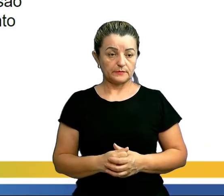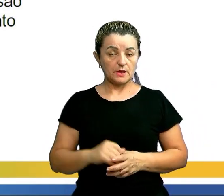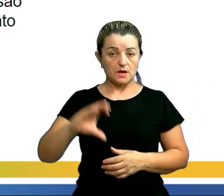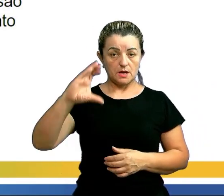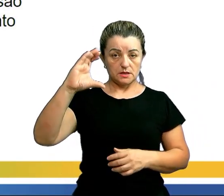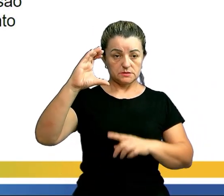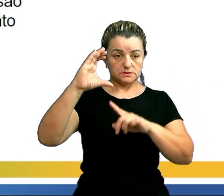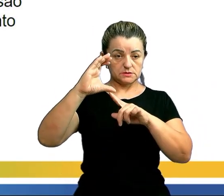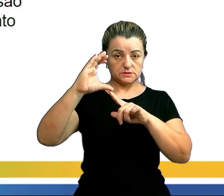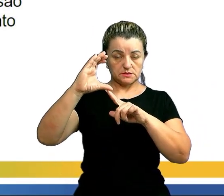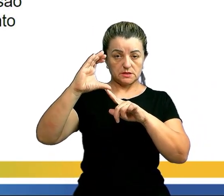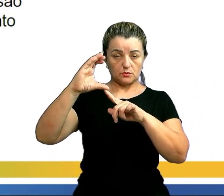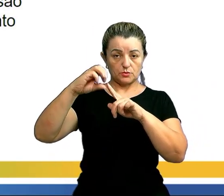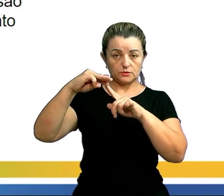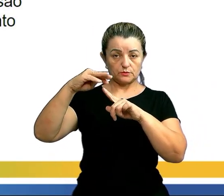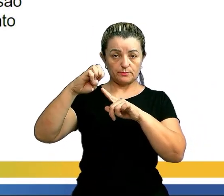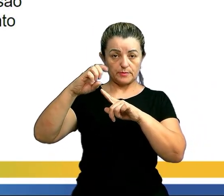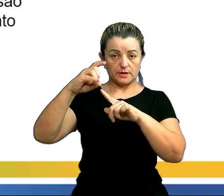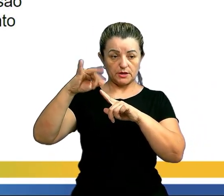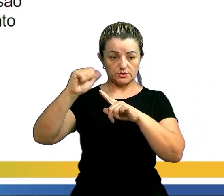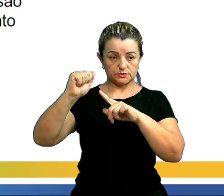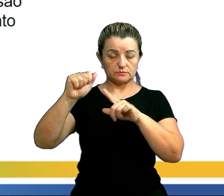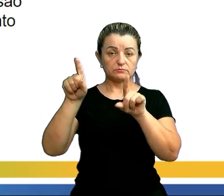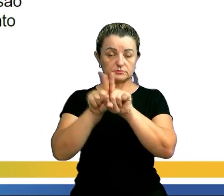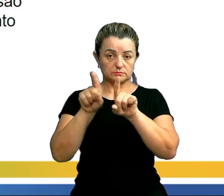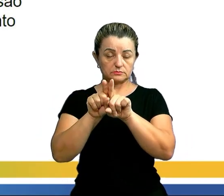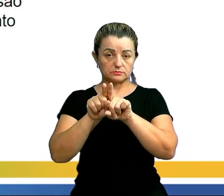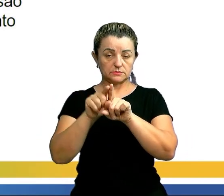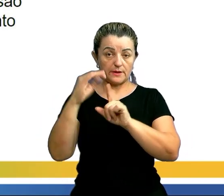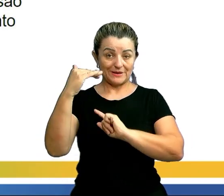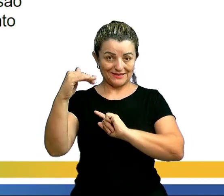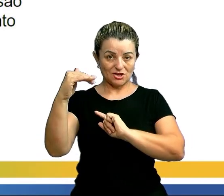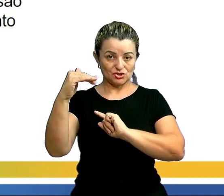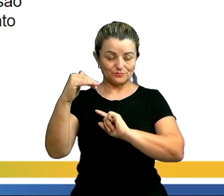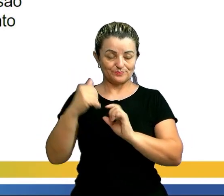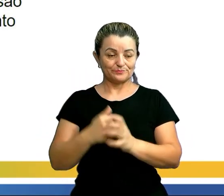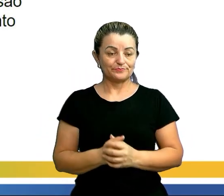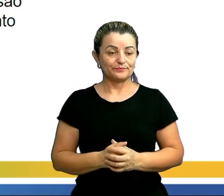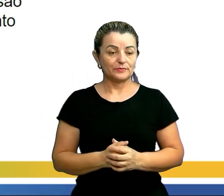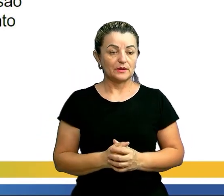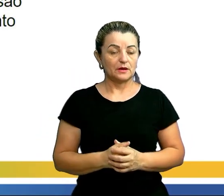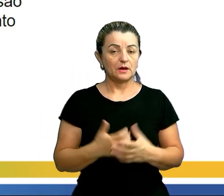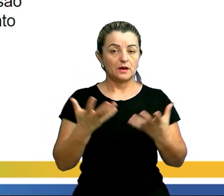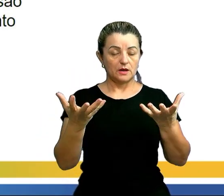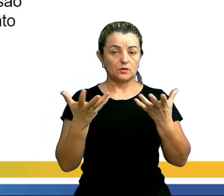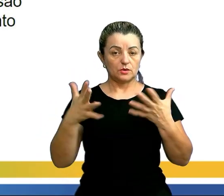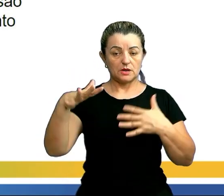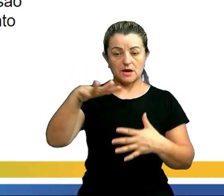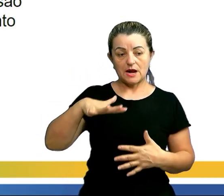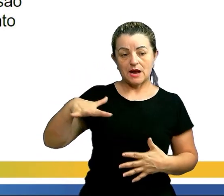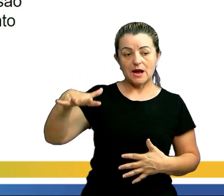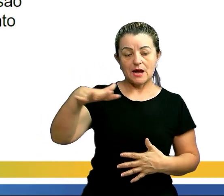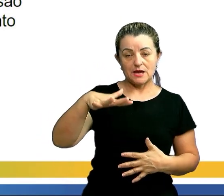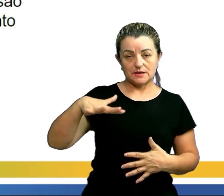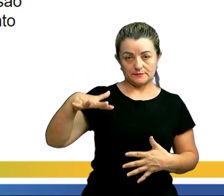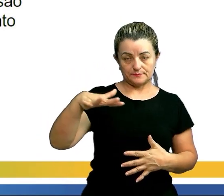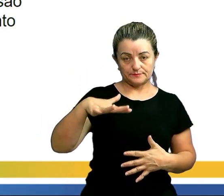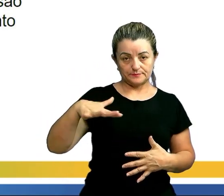é o ponto médio do segmento EF, aqui também está na metade, ok? Eu quero a área achurada. Como é que a gente